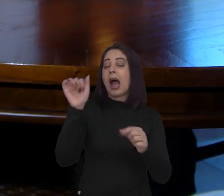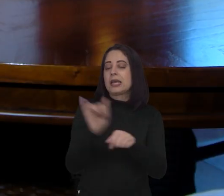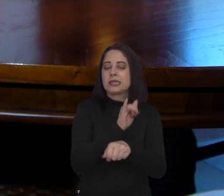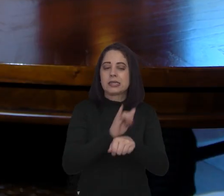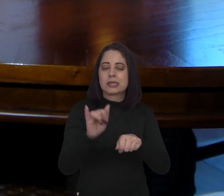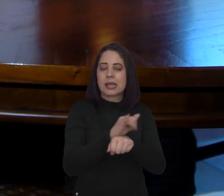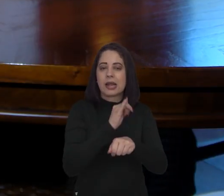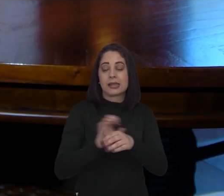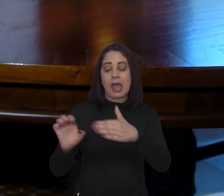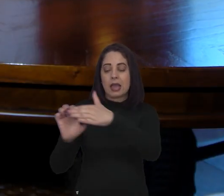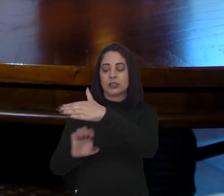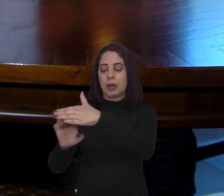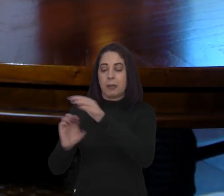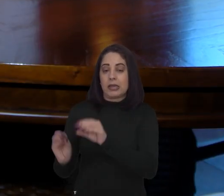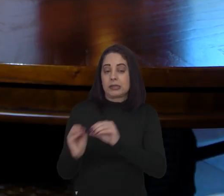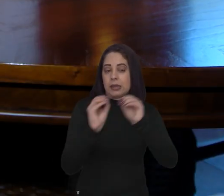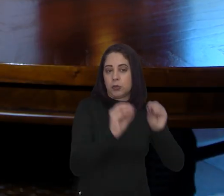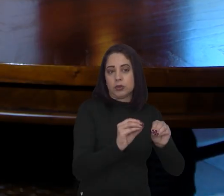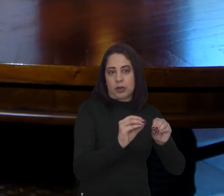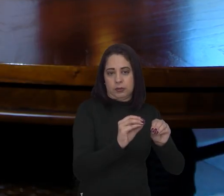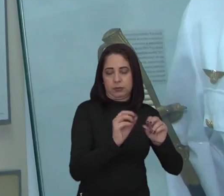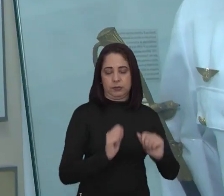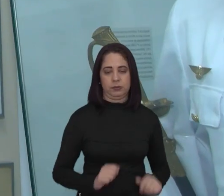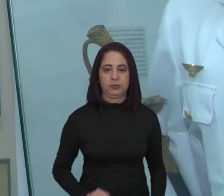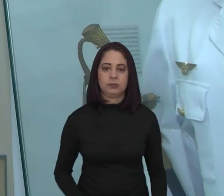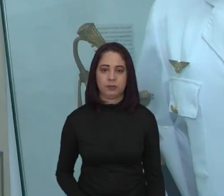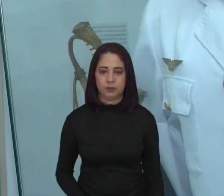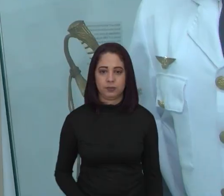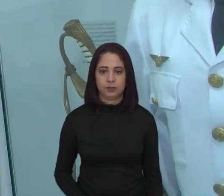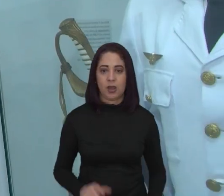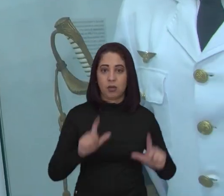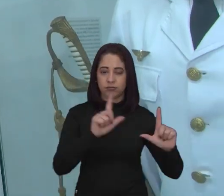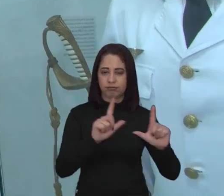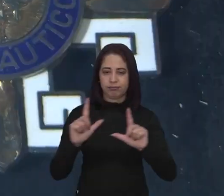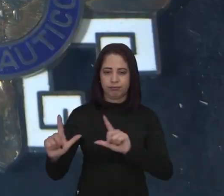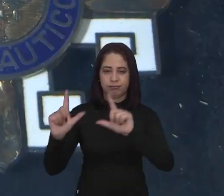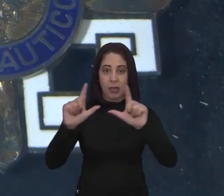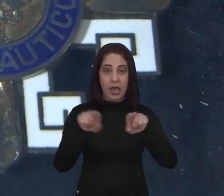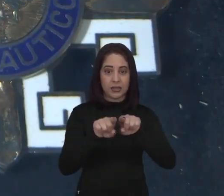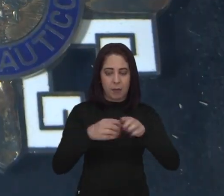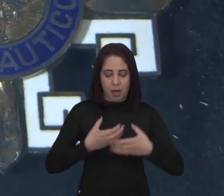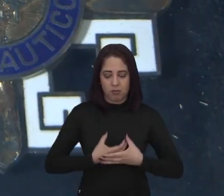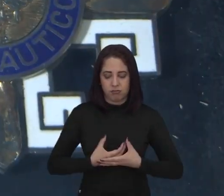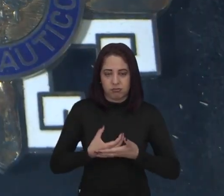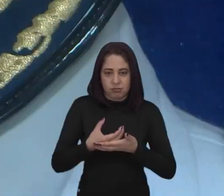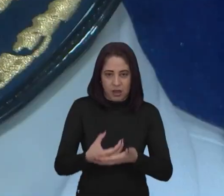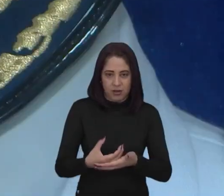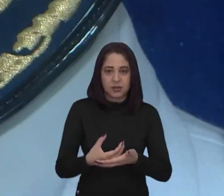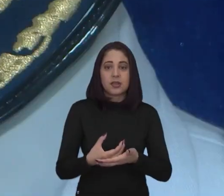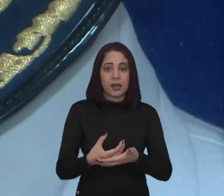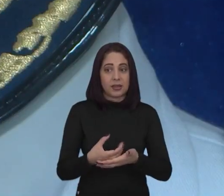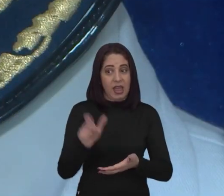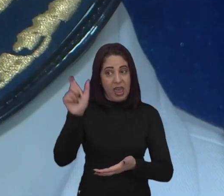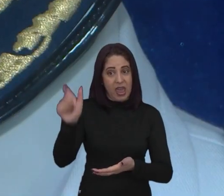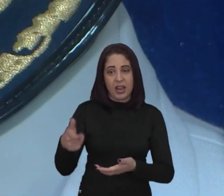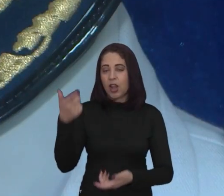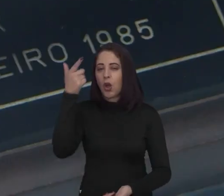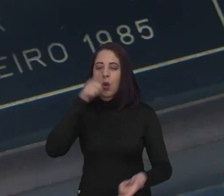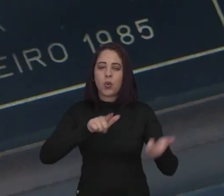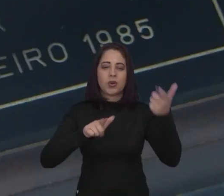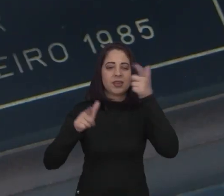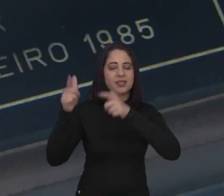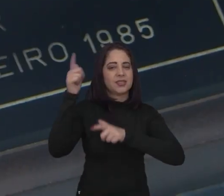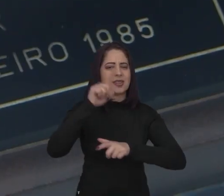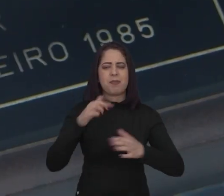o emprego e o nível de educação da população. Além dos diplomas e medalhas como militar, Montenegro conquistou algo